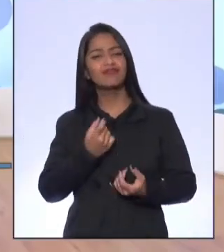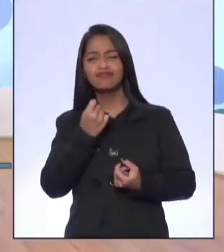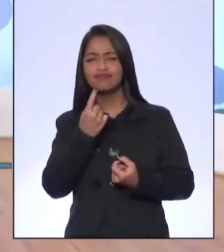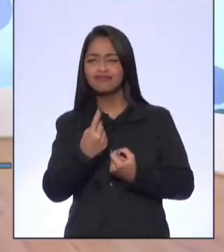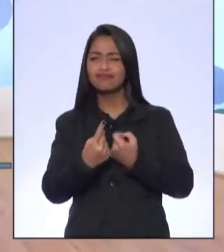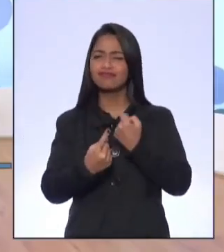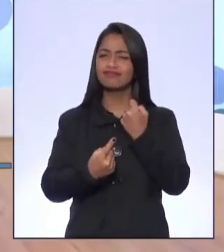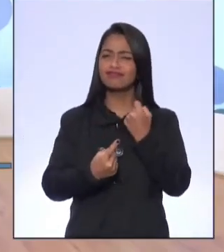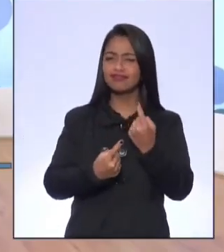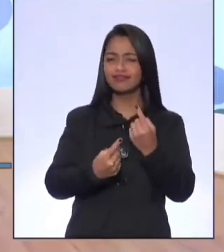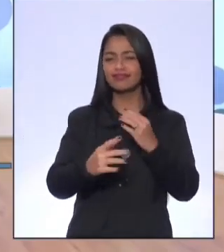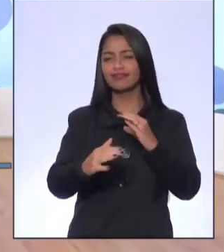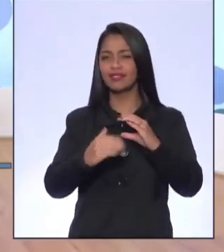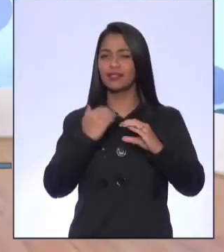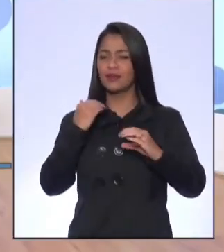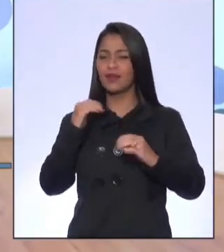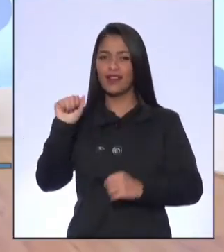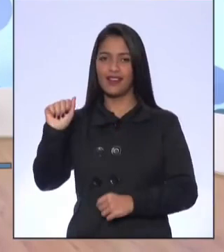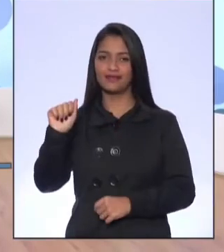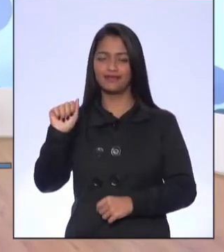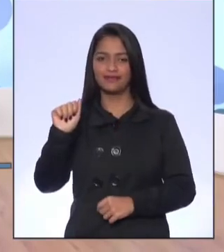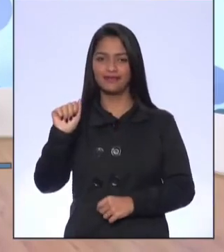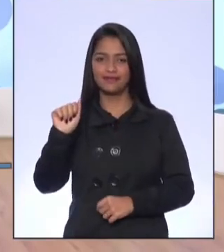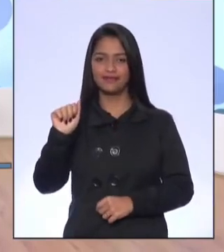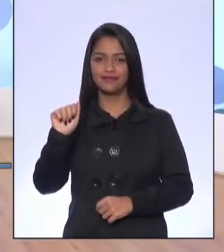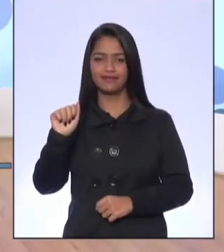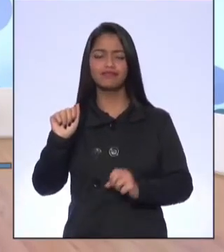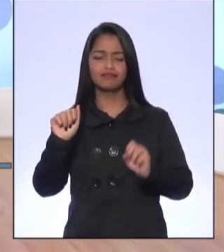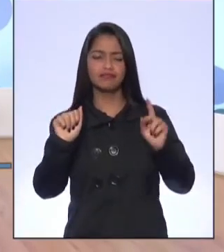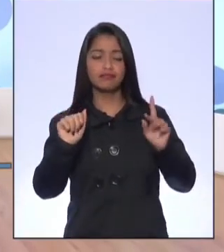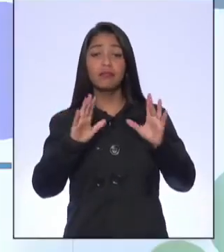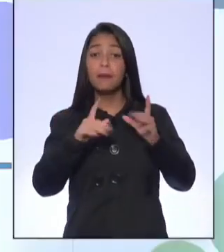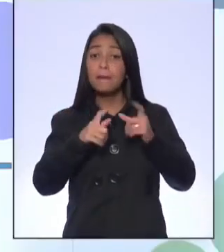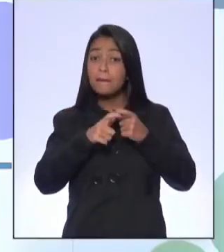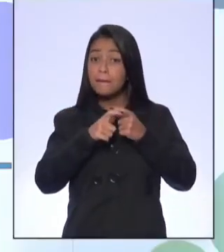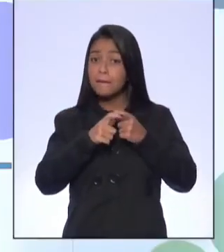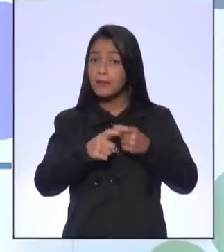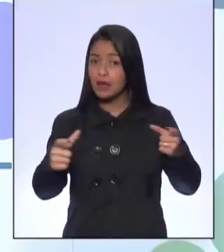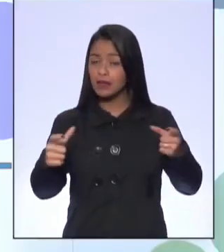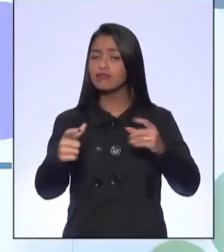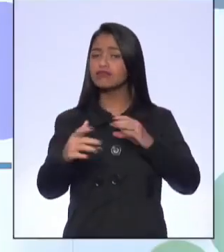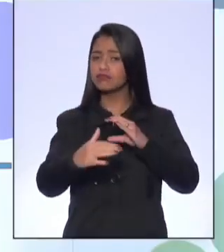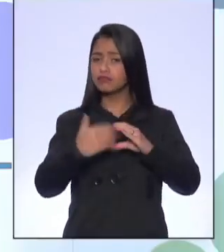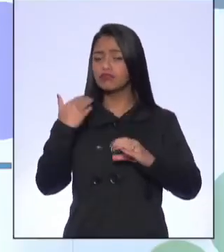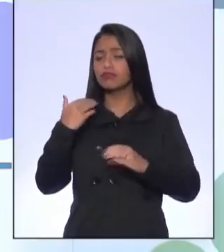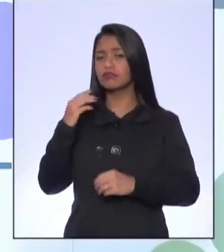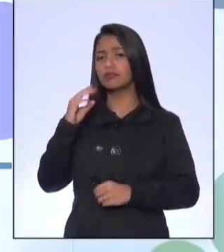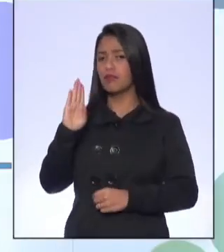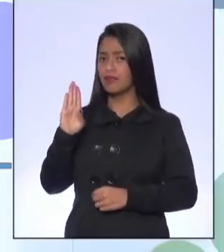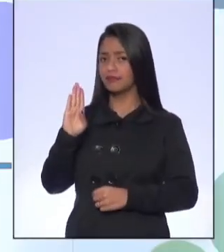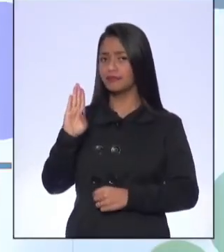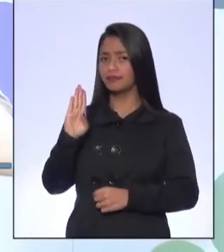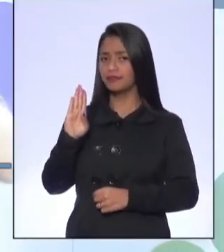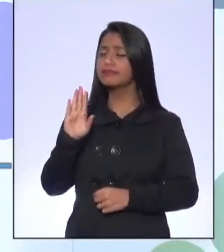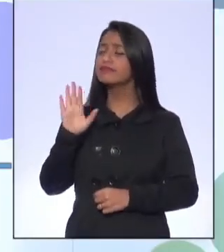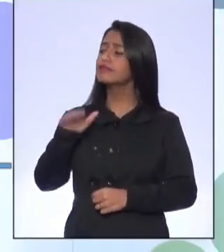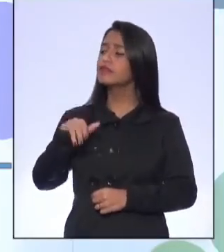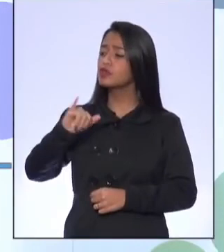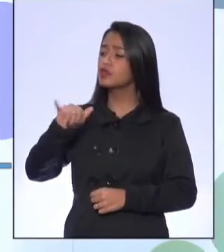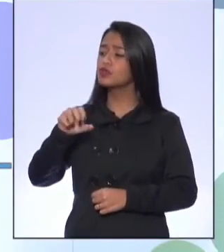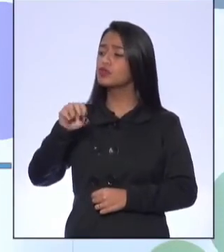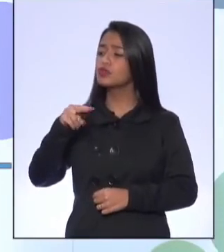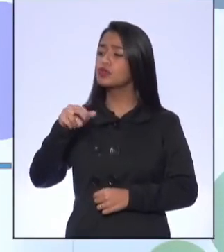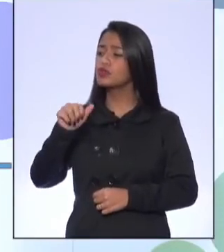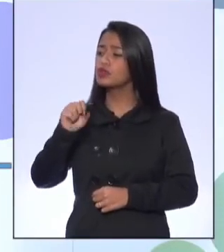acabou falando que a alternativa certa é A. Tá. Mas a maioria, a grande maioria, falou a alternativa certa B. Jonas, vamos desvendar